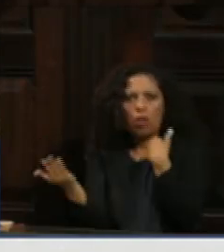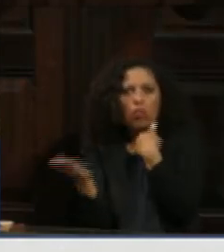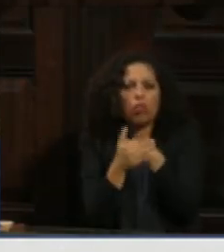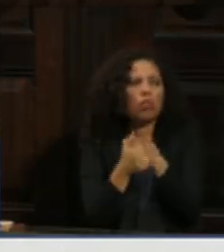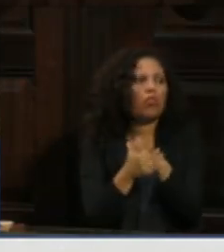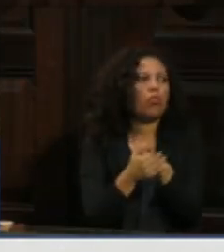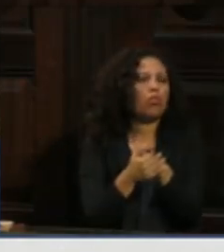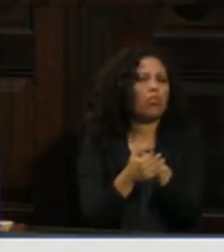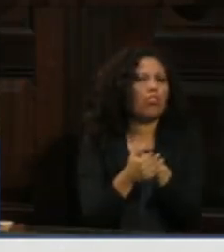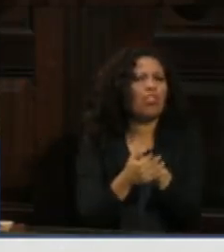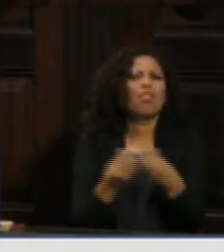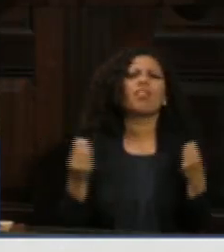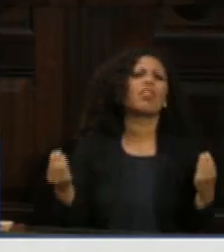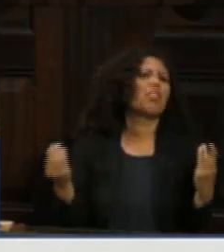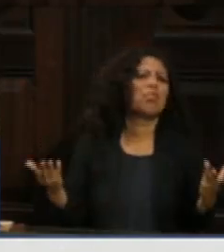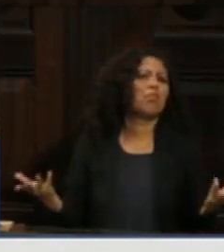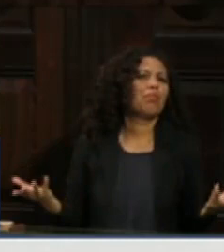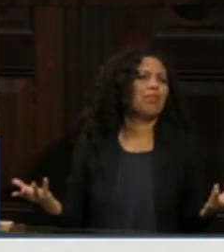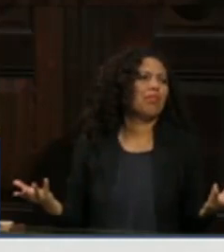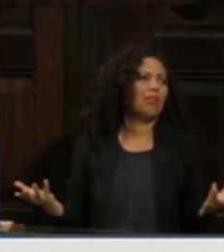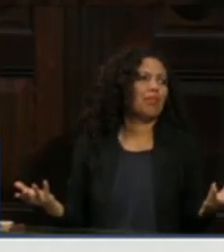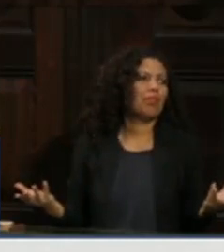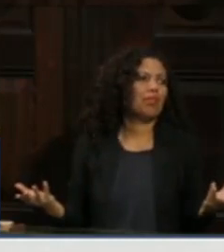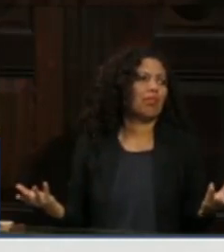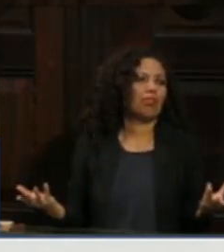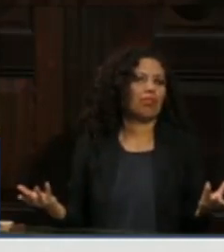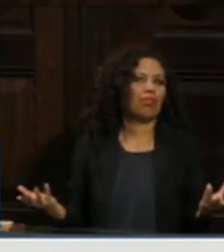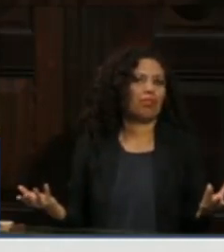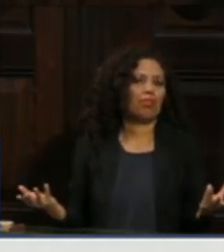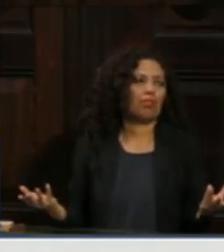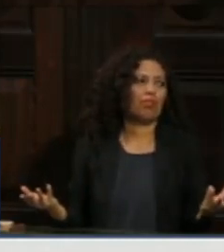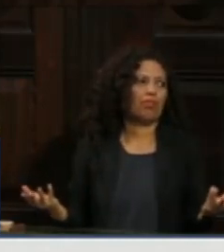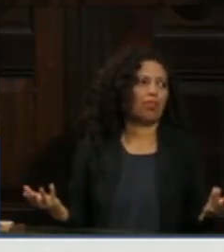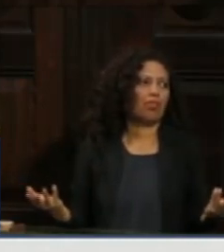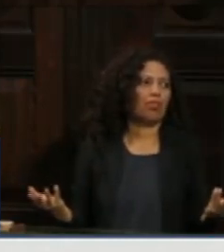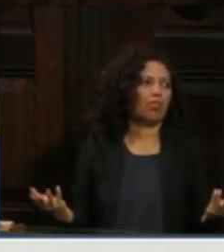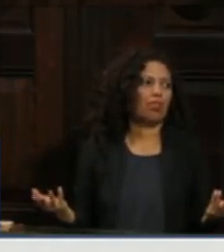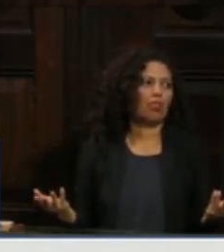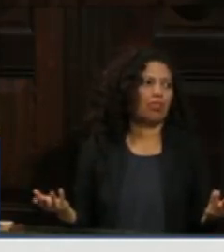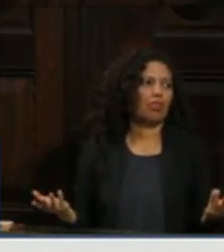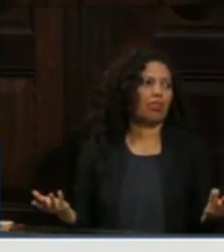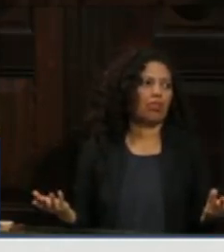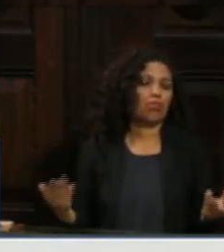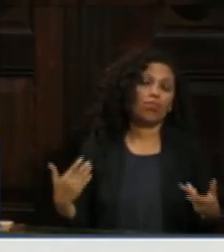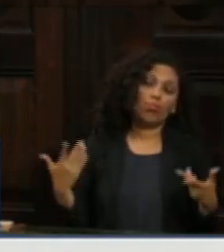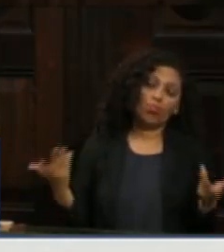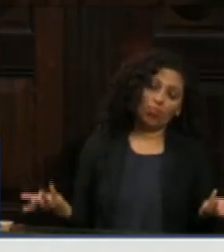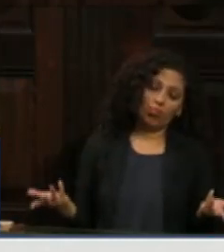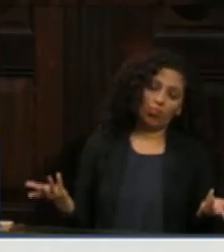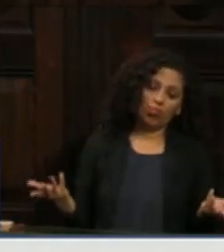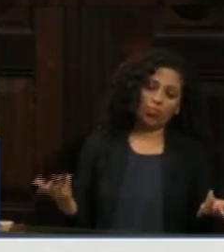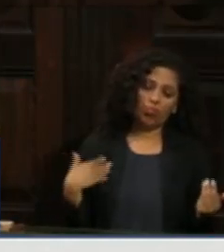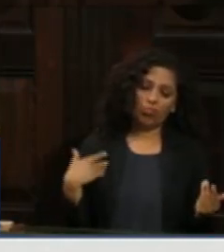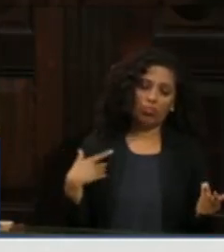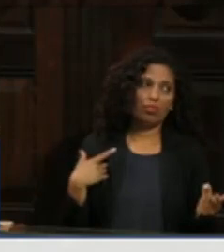nunca entrei naquela sala nesses 16 anos, confesso que lá fui pouco, mas todas as vezes que